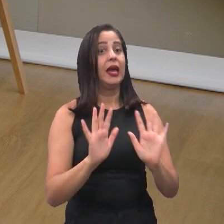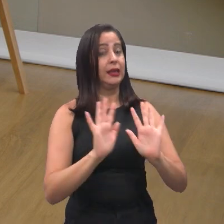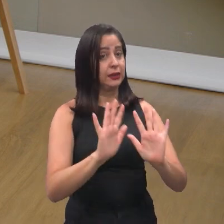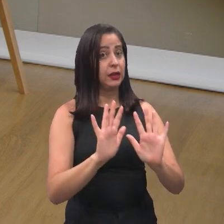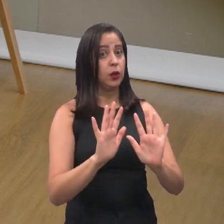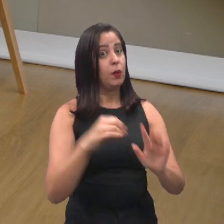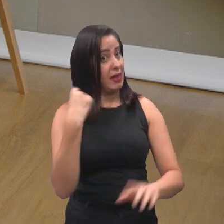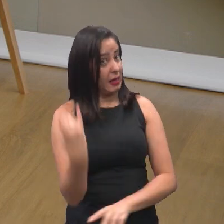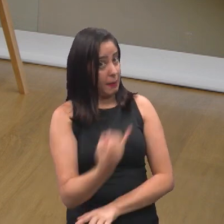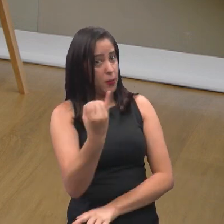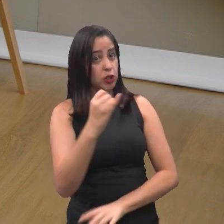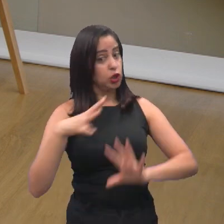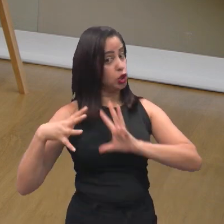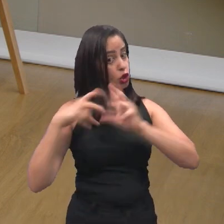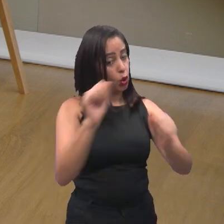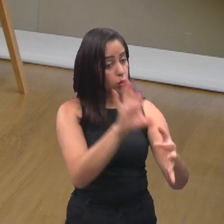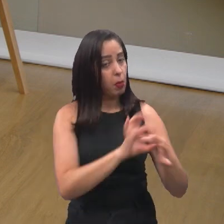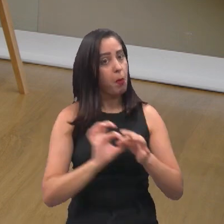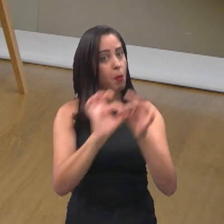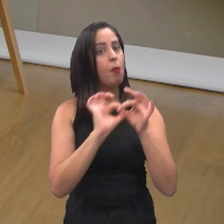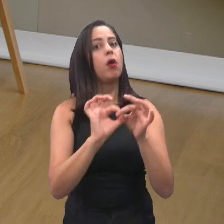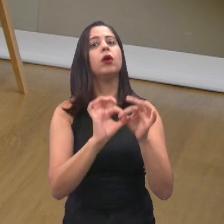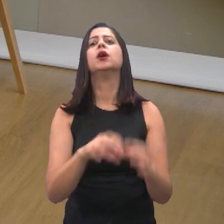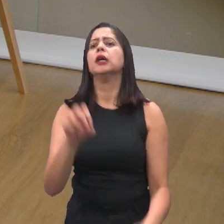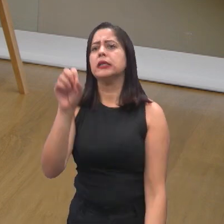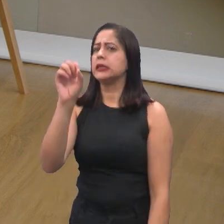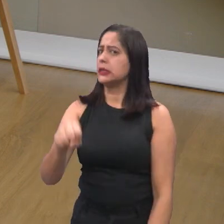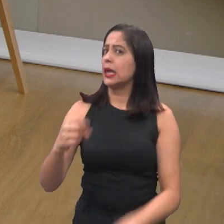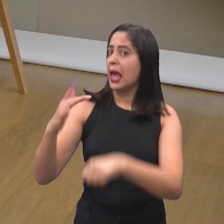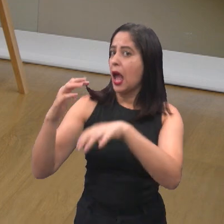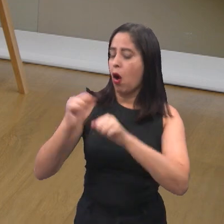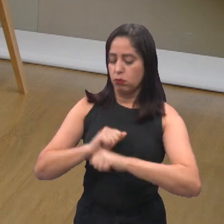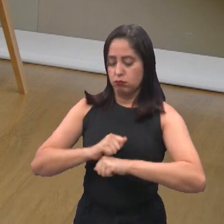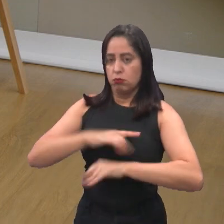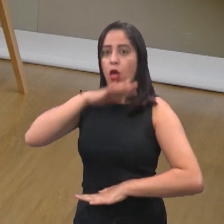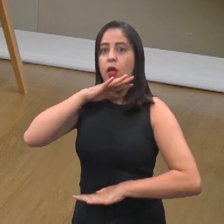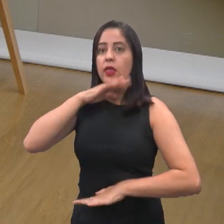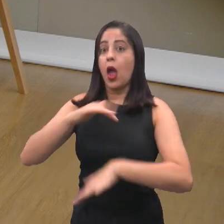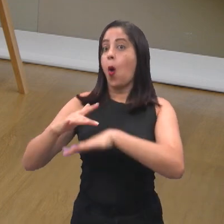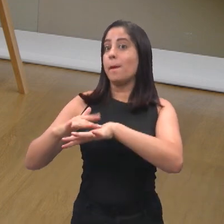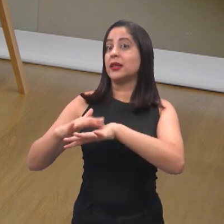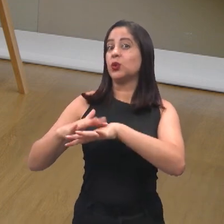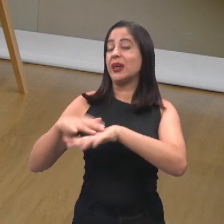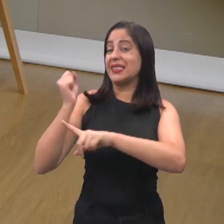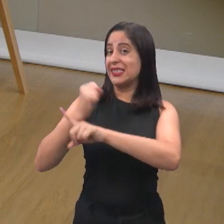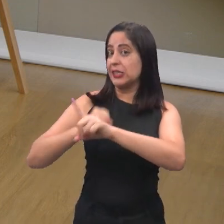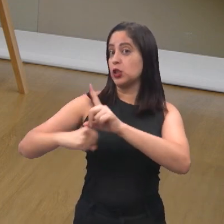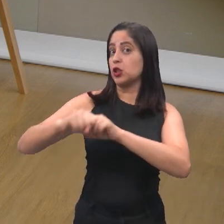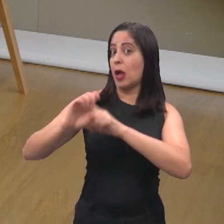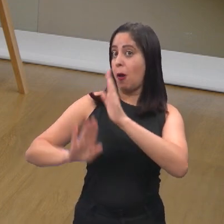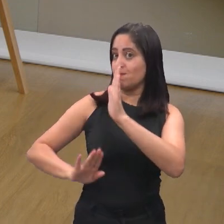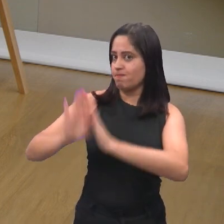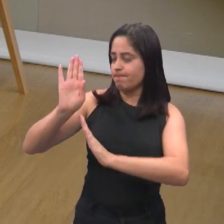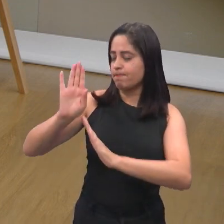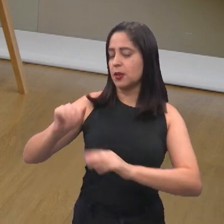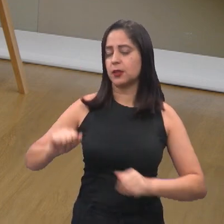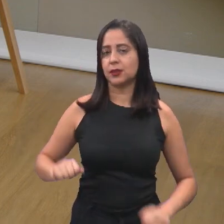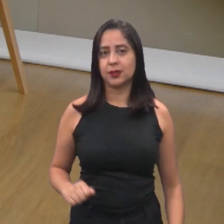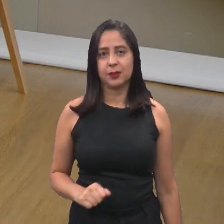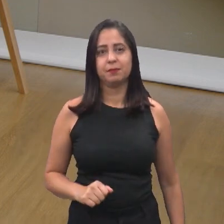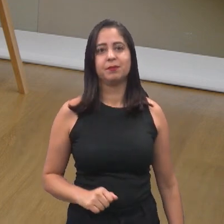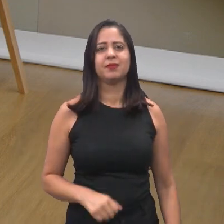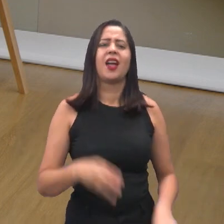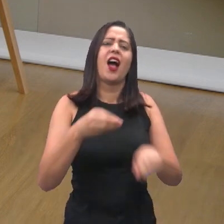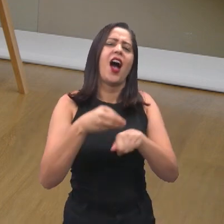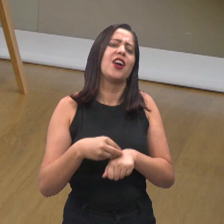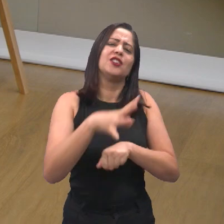para resolver essas questões. Sim, o burnout, ele é uma doença social. Uma doença social, é verdade. Eu li. Bom, Mariana, as suas dicas são